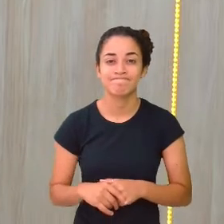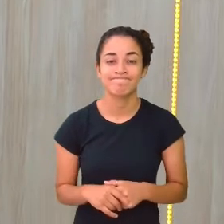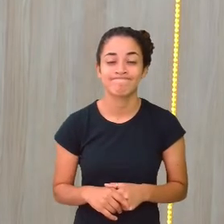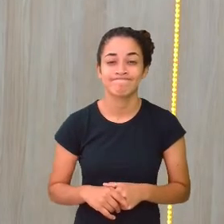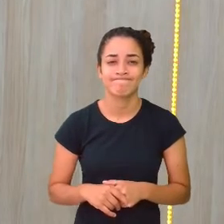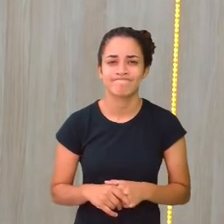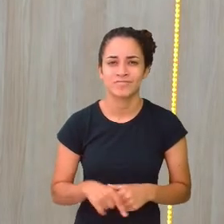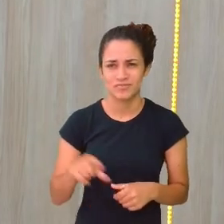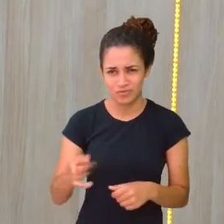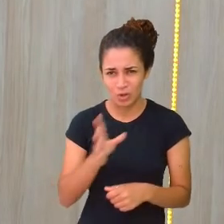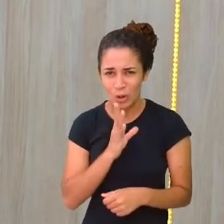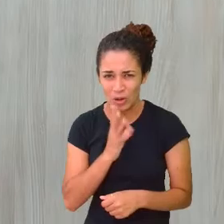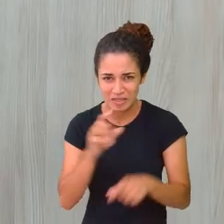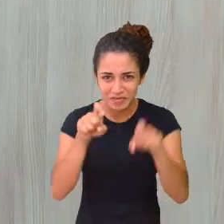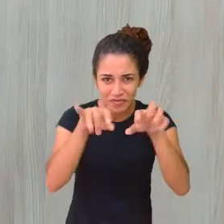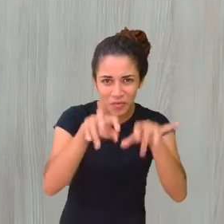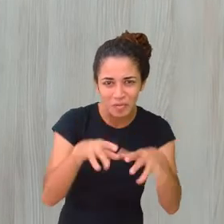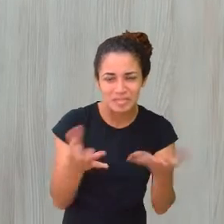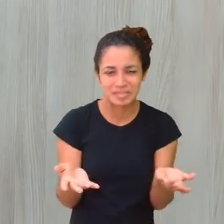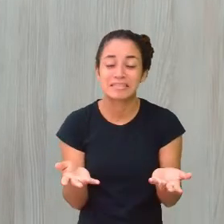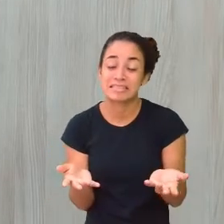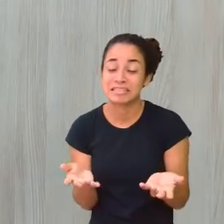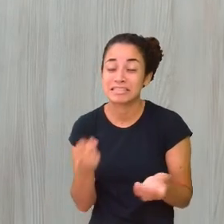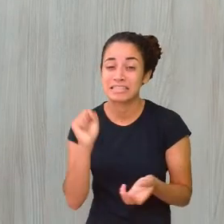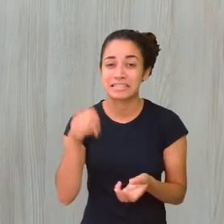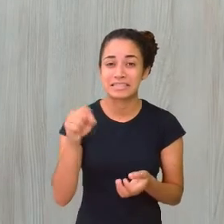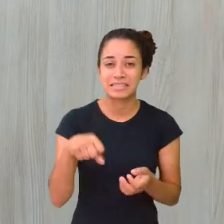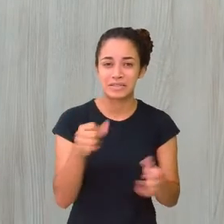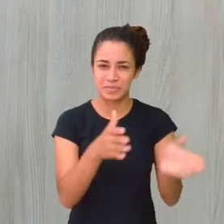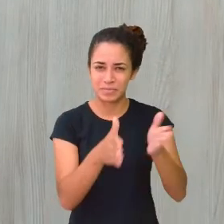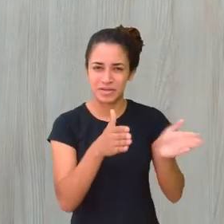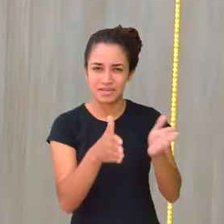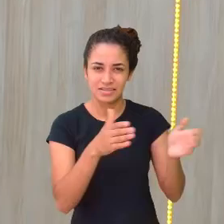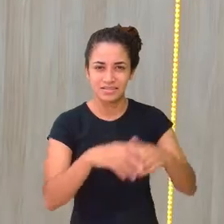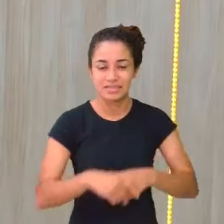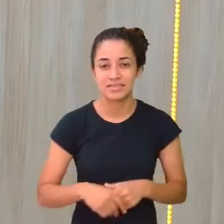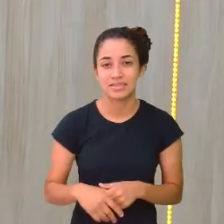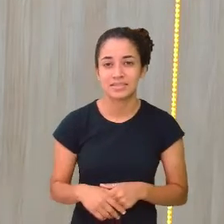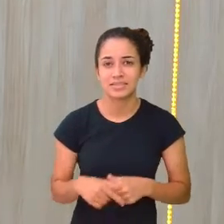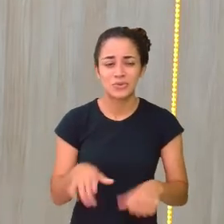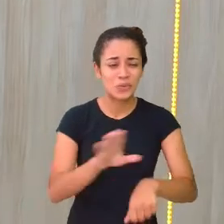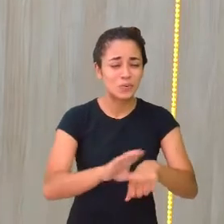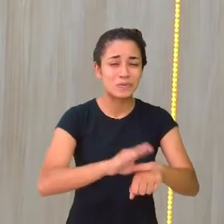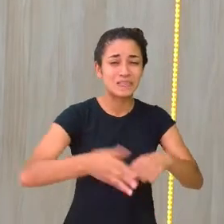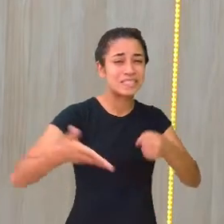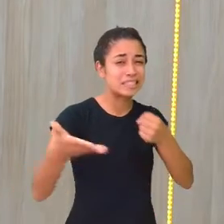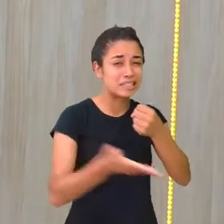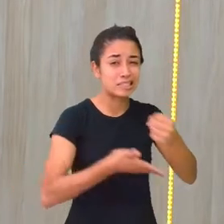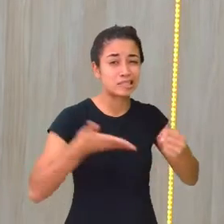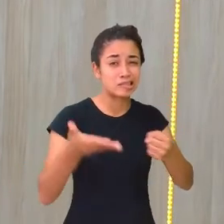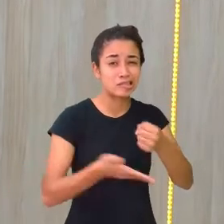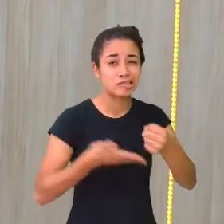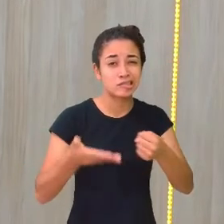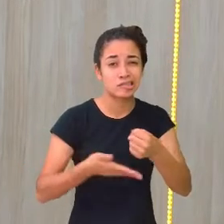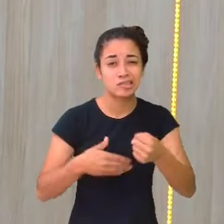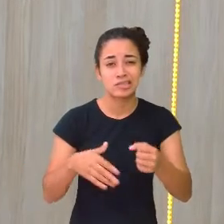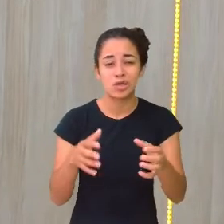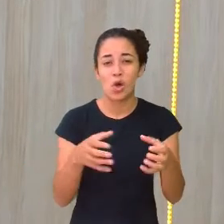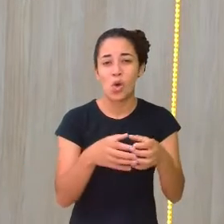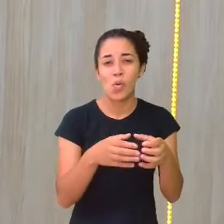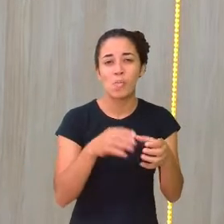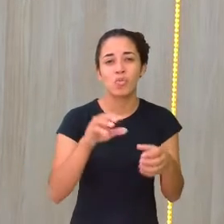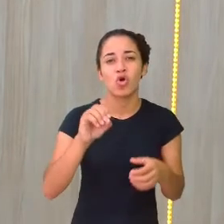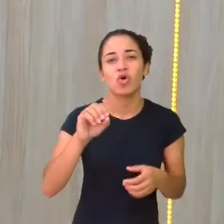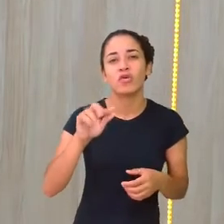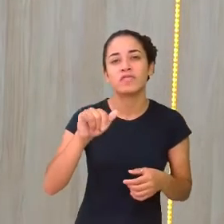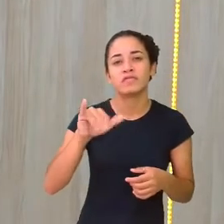A senhora pegou, não pegou, professora? Sim, peguei, claro. Aquele curso básico, né? O pacote do Office. Tem